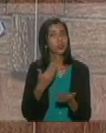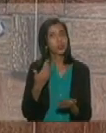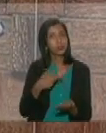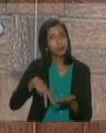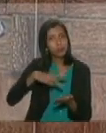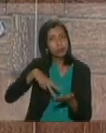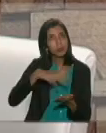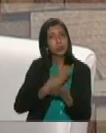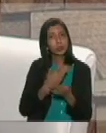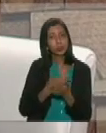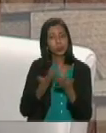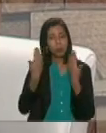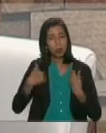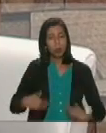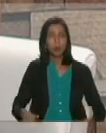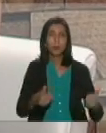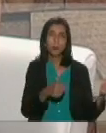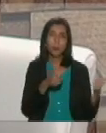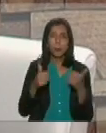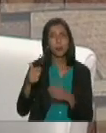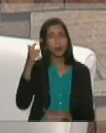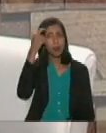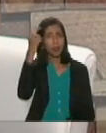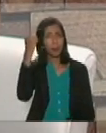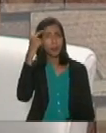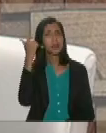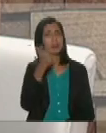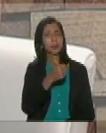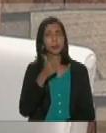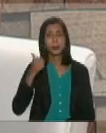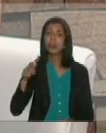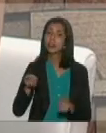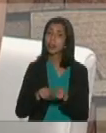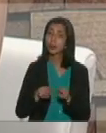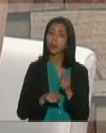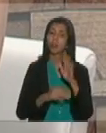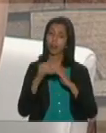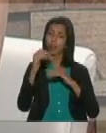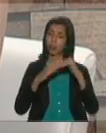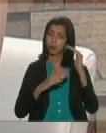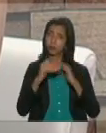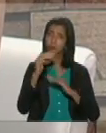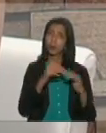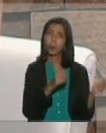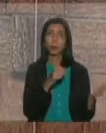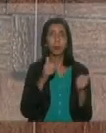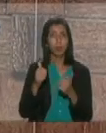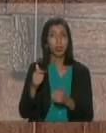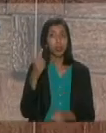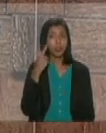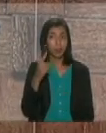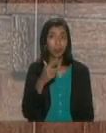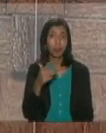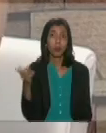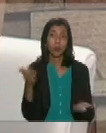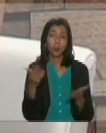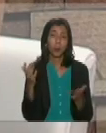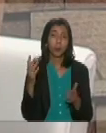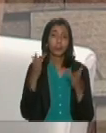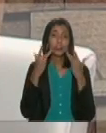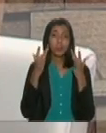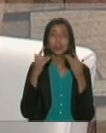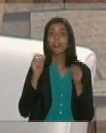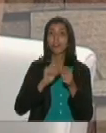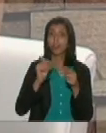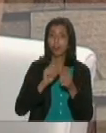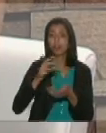Isso é fantástico, né? Porque mantém o corpo bem, para sua carreira terapia, é fundamental. Tudo. E para sua carreira também, claro. é sensacional. E você vê que quase todos